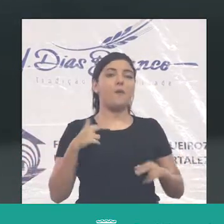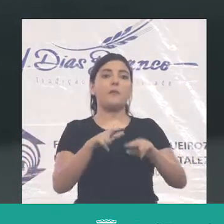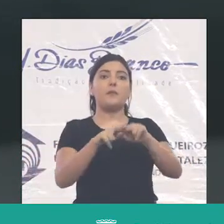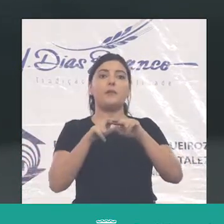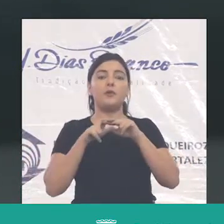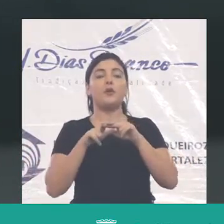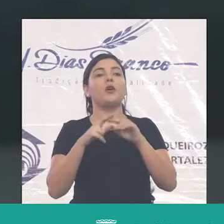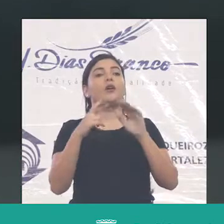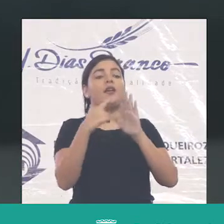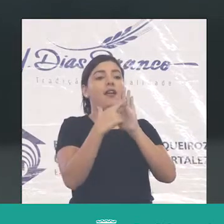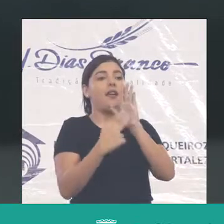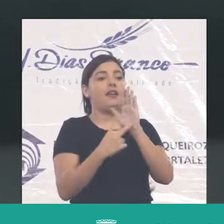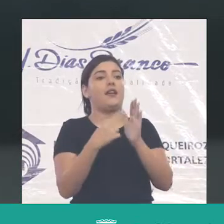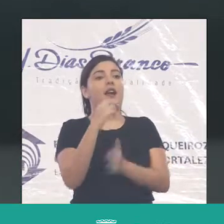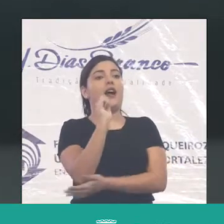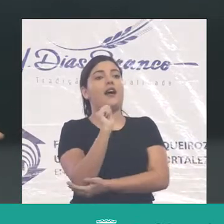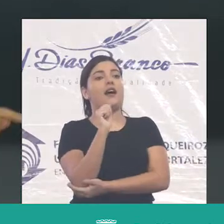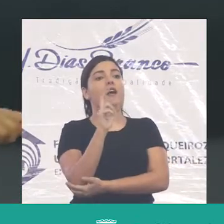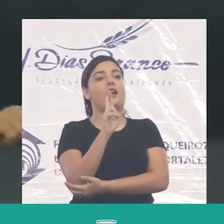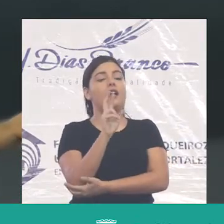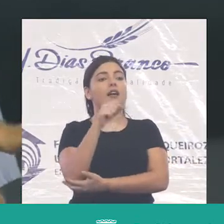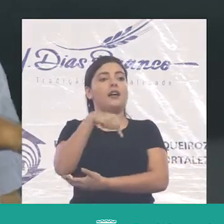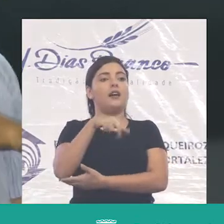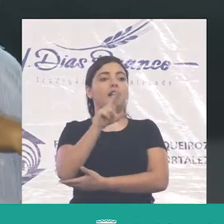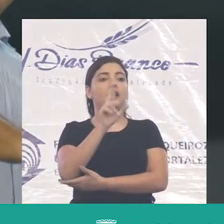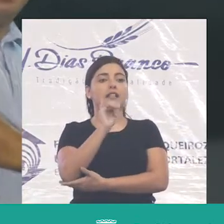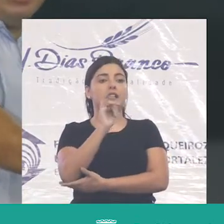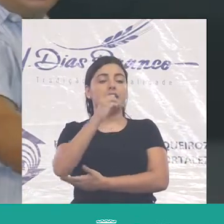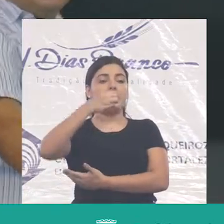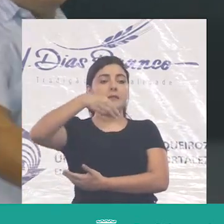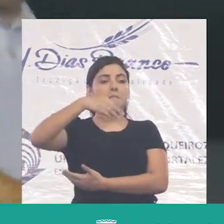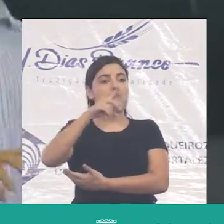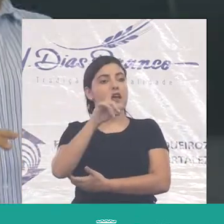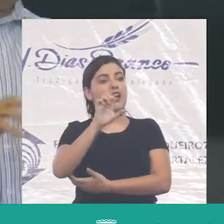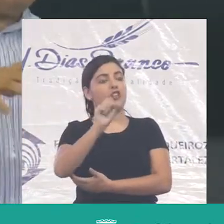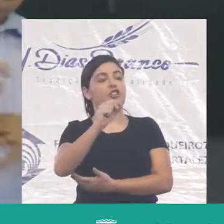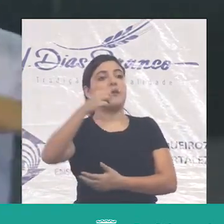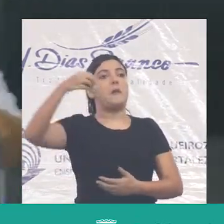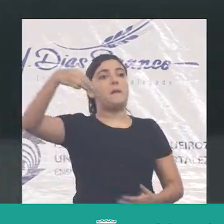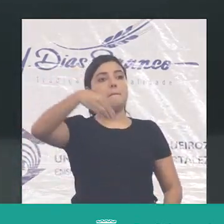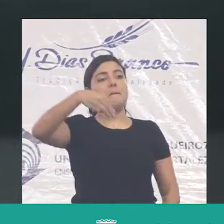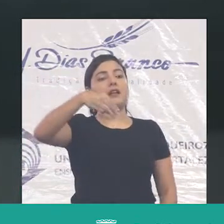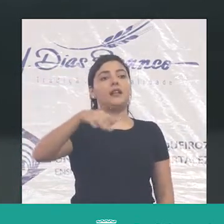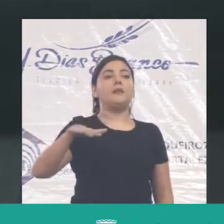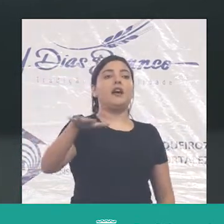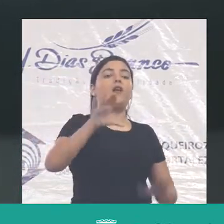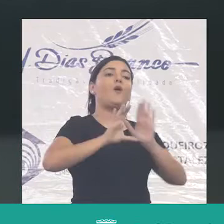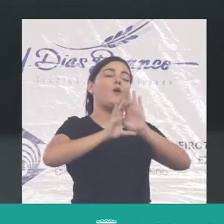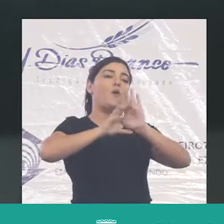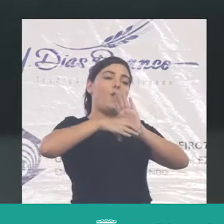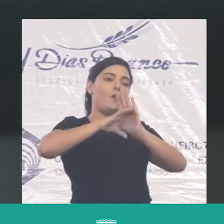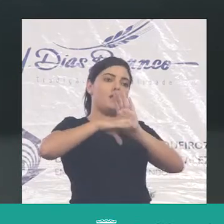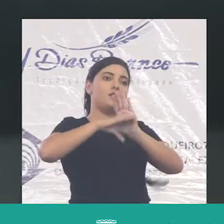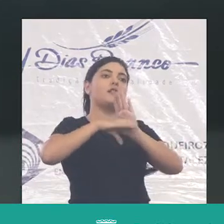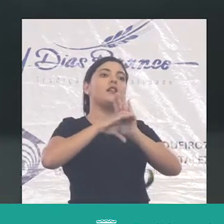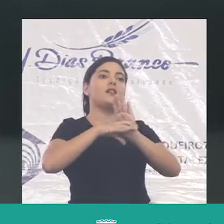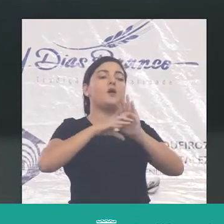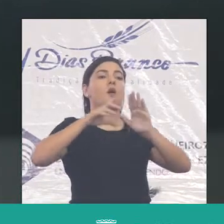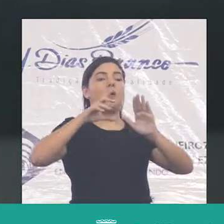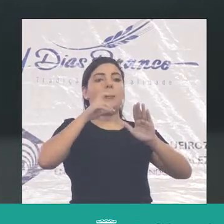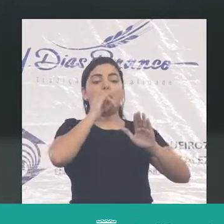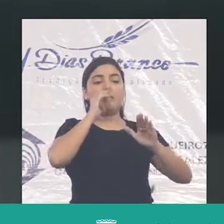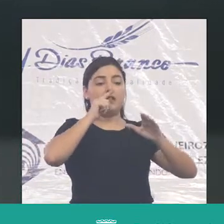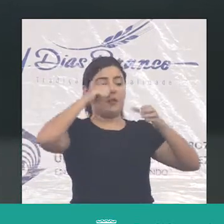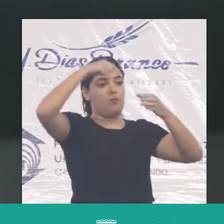chama-se princípio de Arquimedes, questão da prova de matemática envolvendo esse conceito aí, conceito de objeto